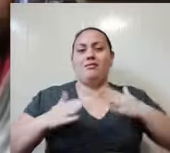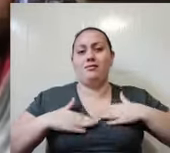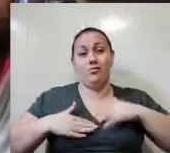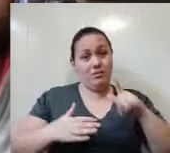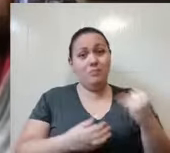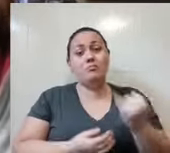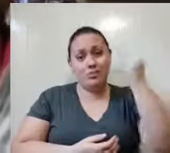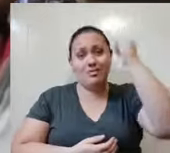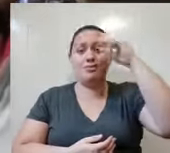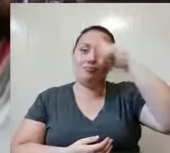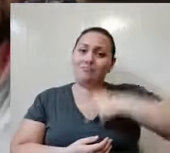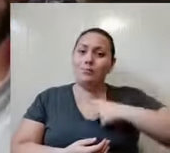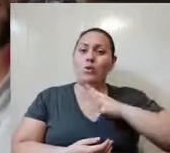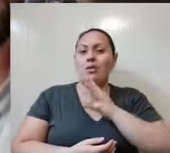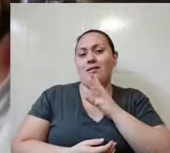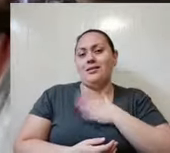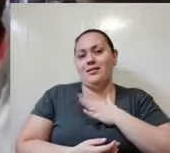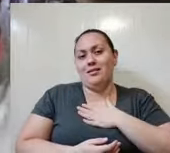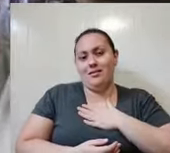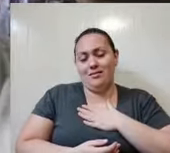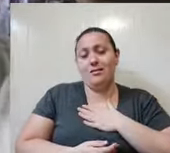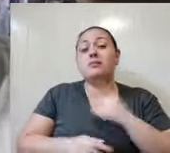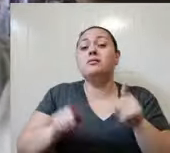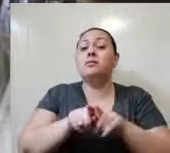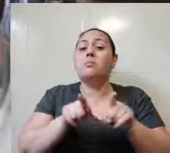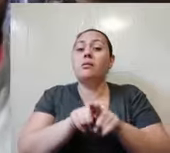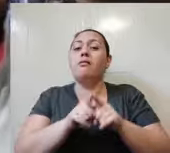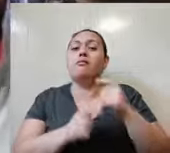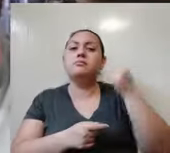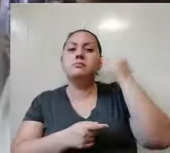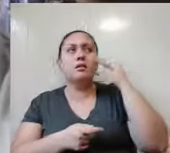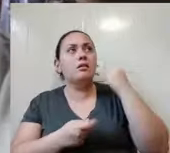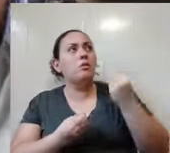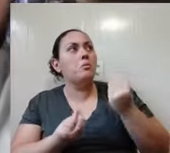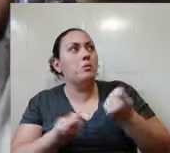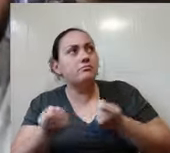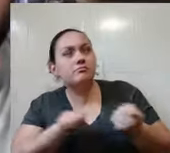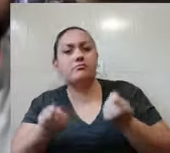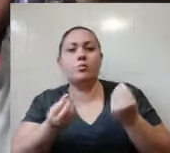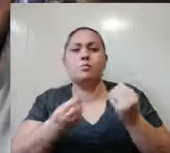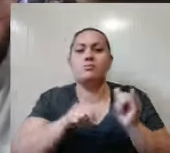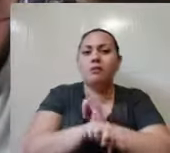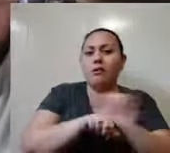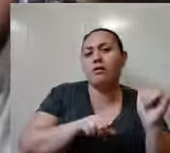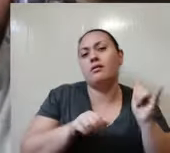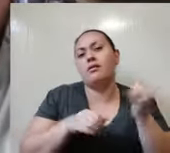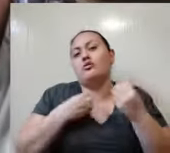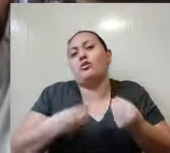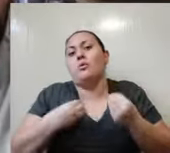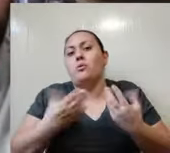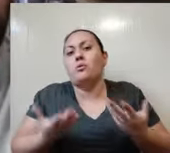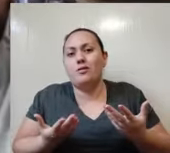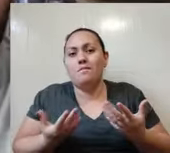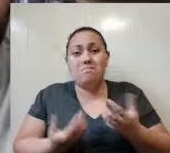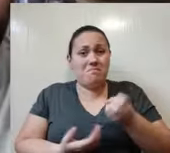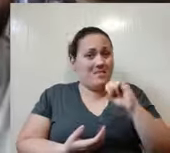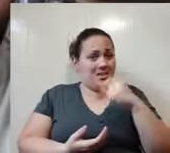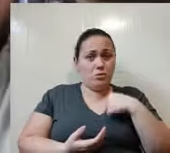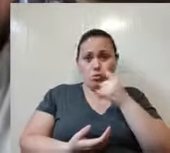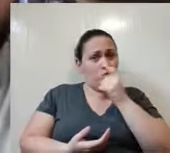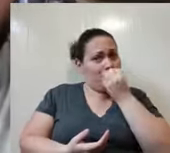autoconhecimento importante, exatamente para poder pensar em intervenções, em manejo, em como lidar com isso que eu não sou tão bom,